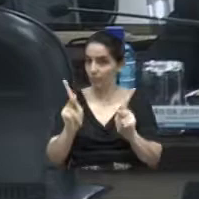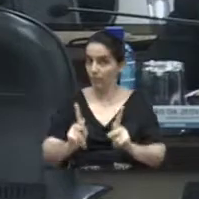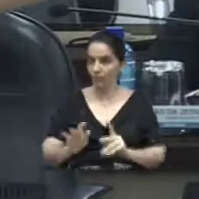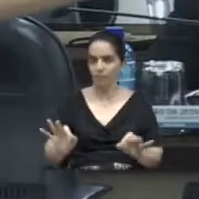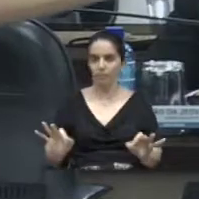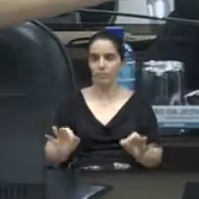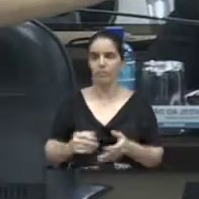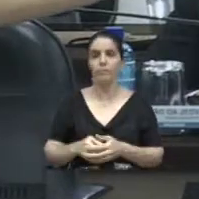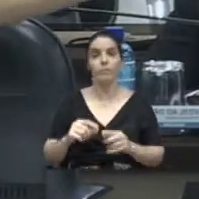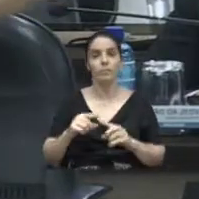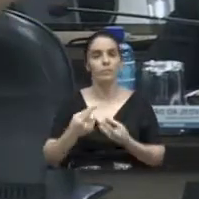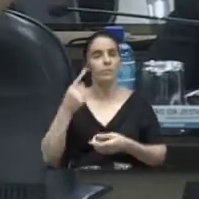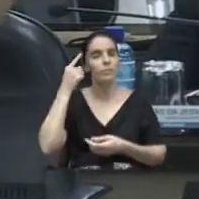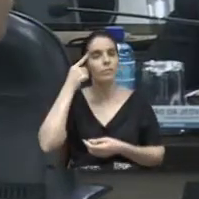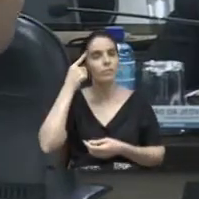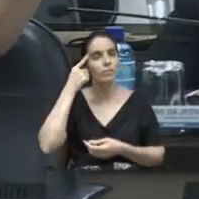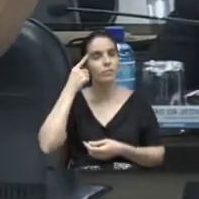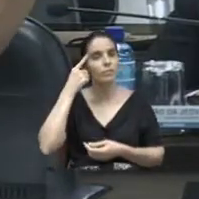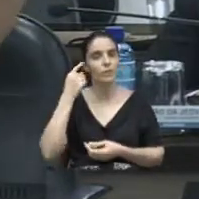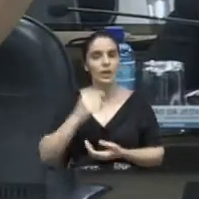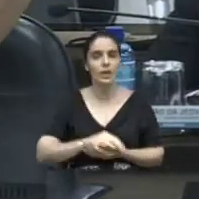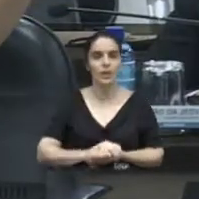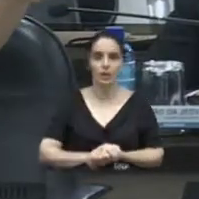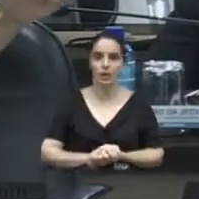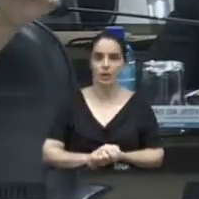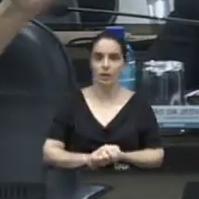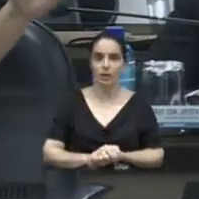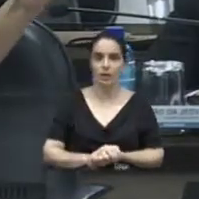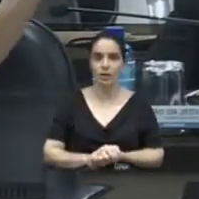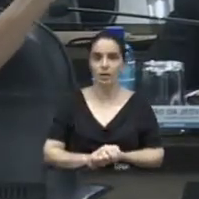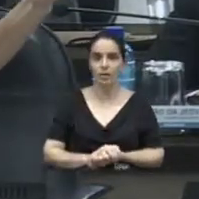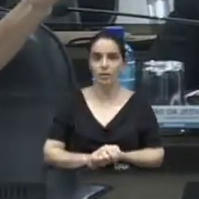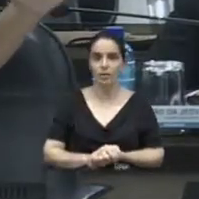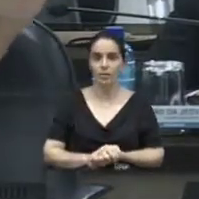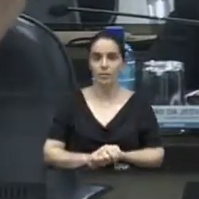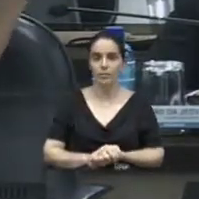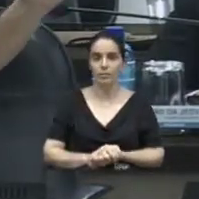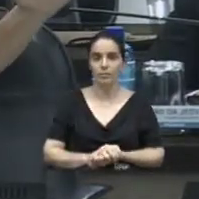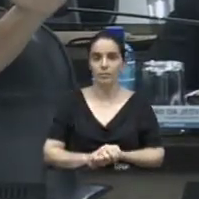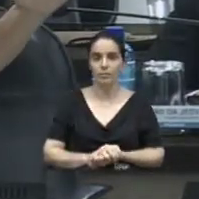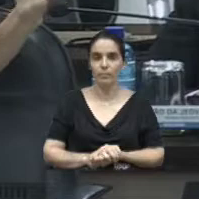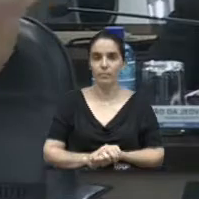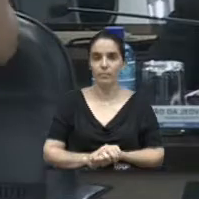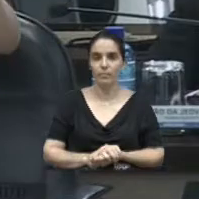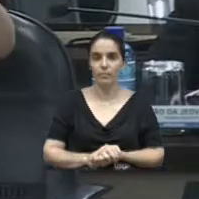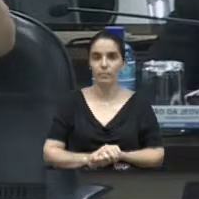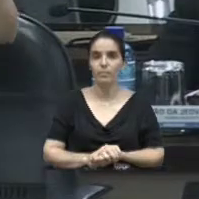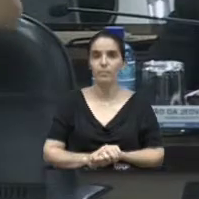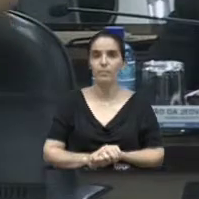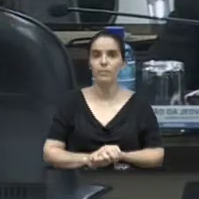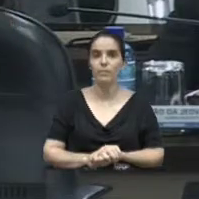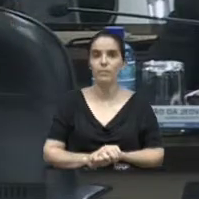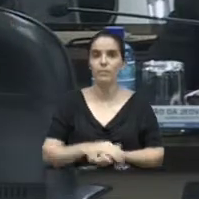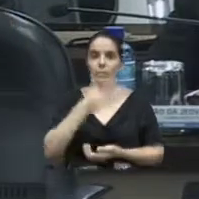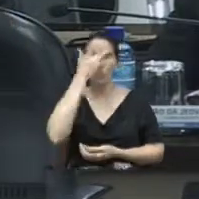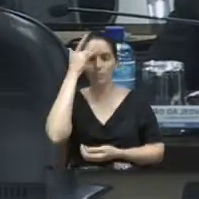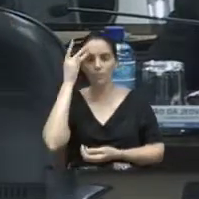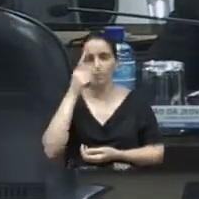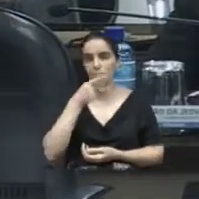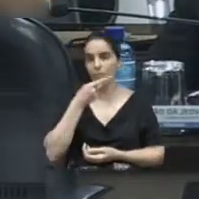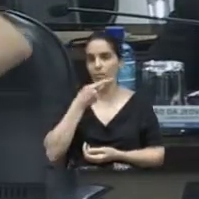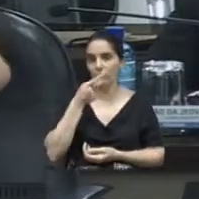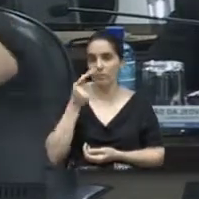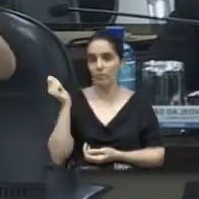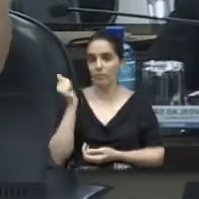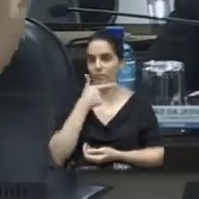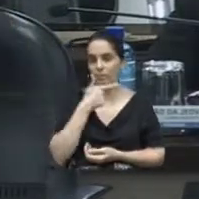ideia antiquada e que muitas vezes as pessoas falavam até de forma jocosa, né? Ai, a pessoa está preocupada